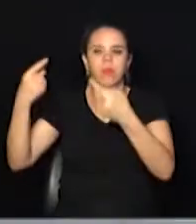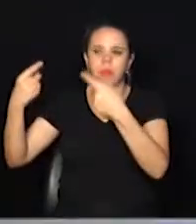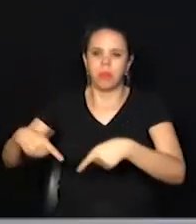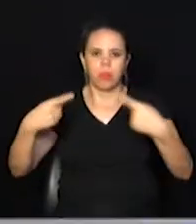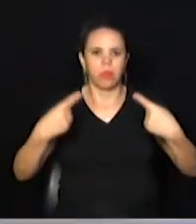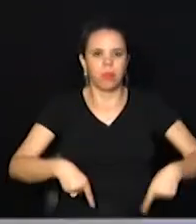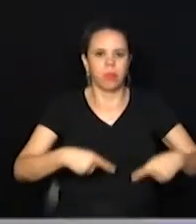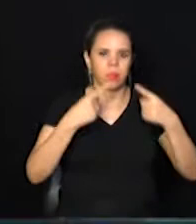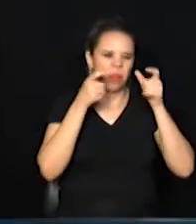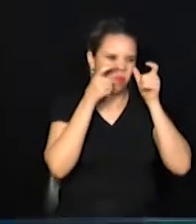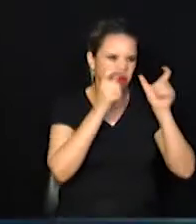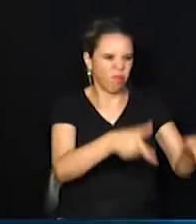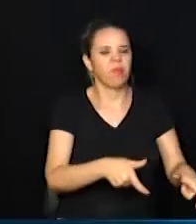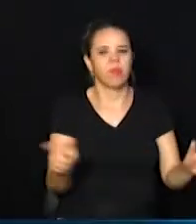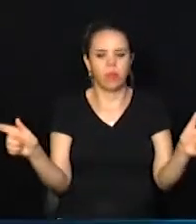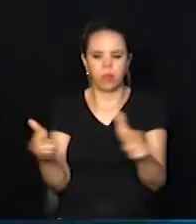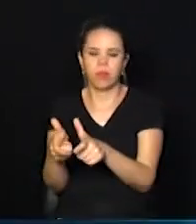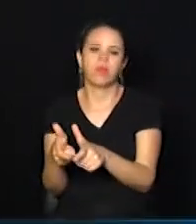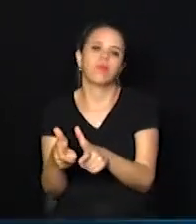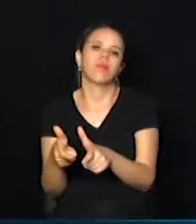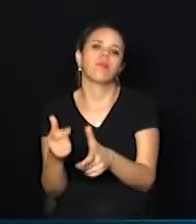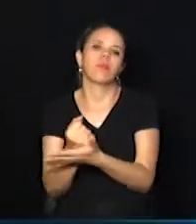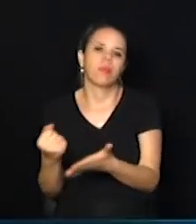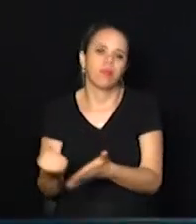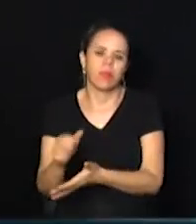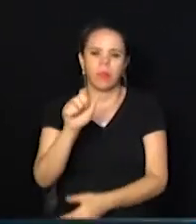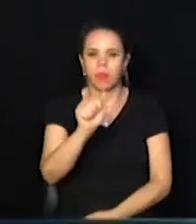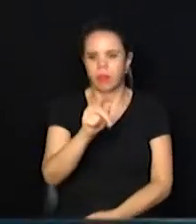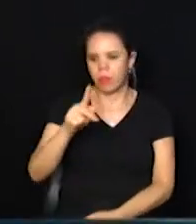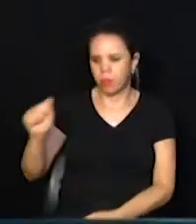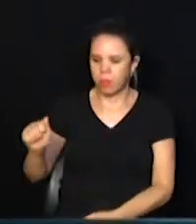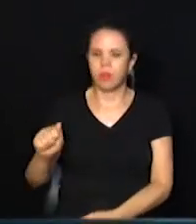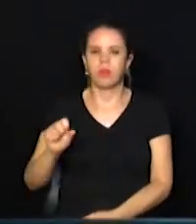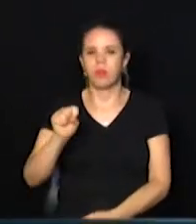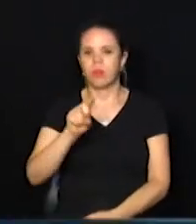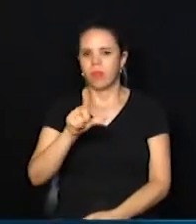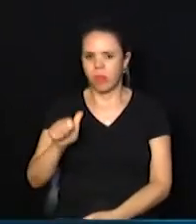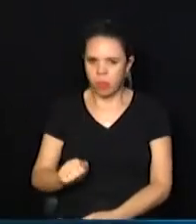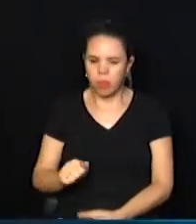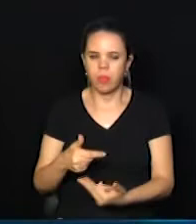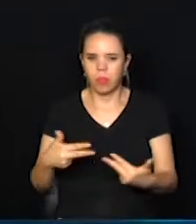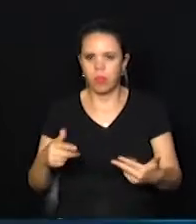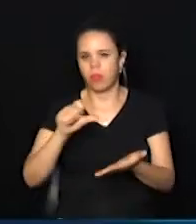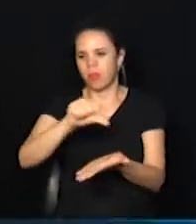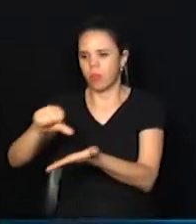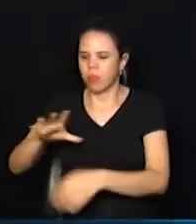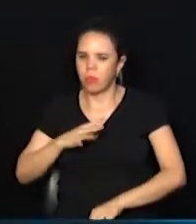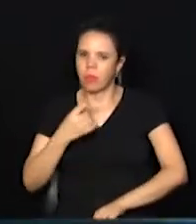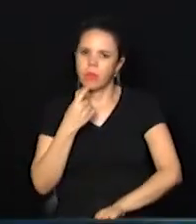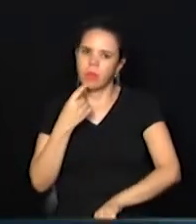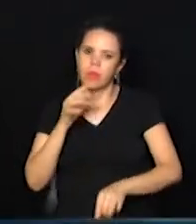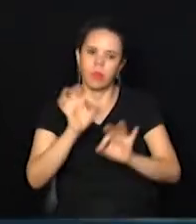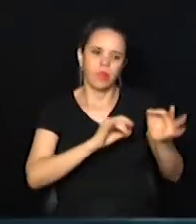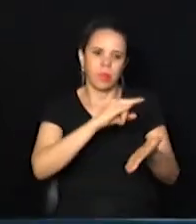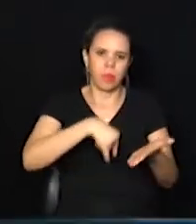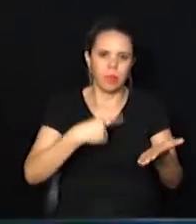interesses, reduzindo contratos, criando APA em Joaquim Egídio Souzas, regulando o uso e ocupação do solo, tanto para o interesse público